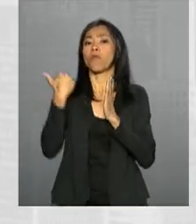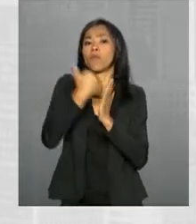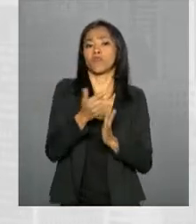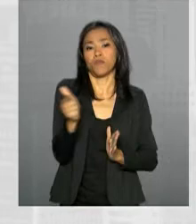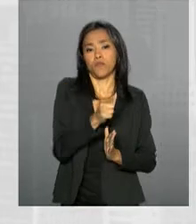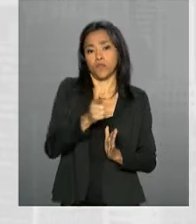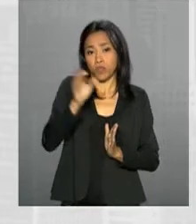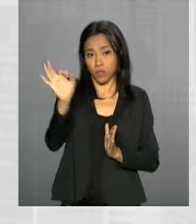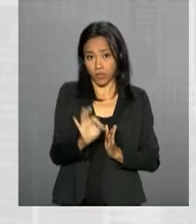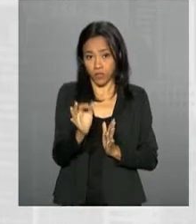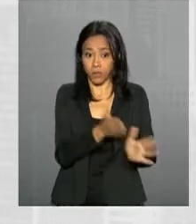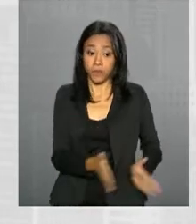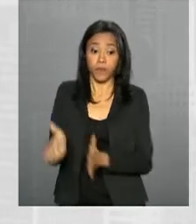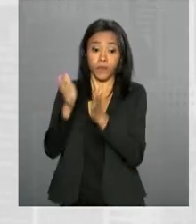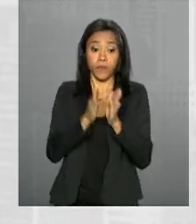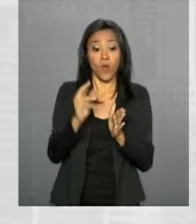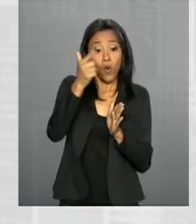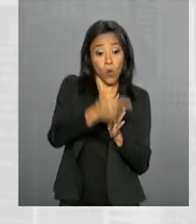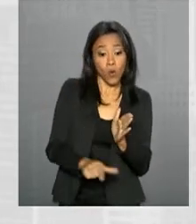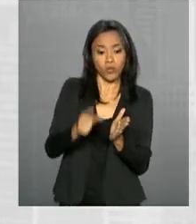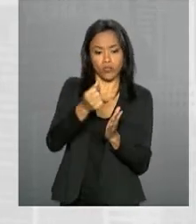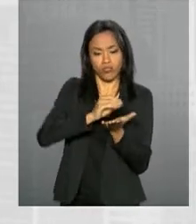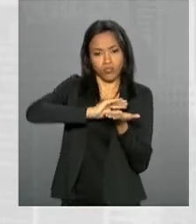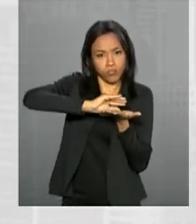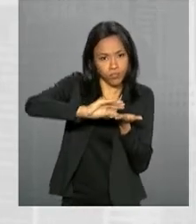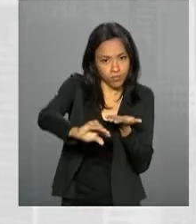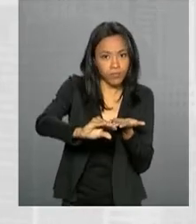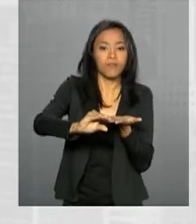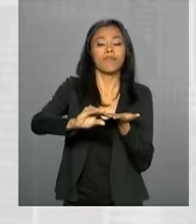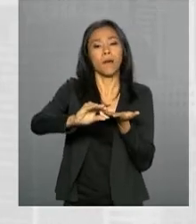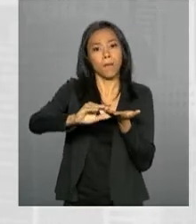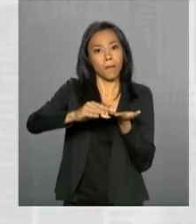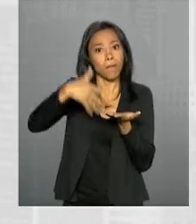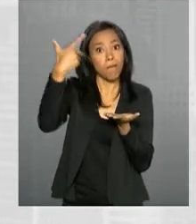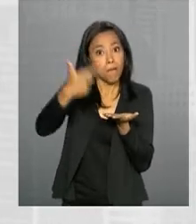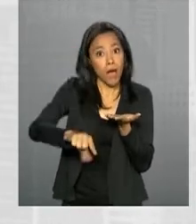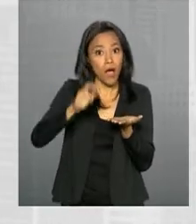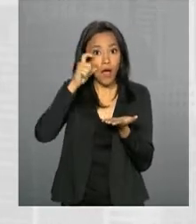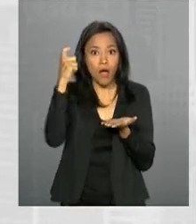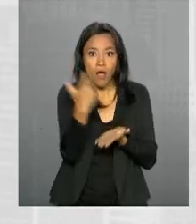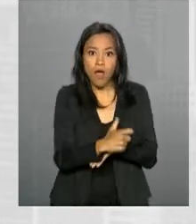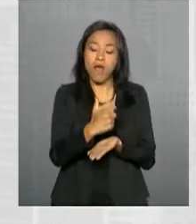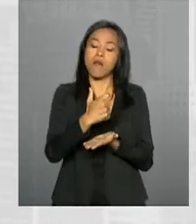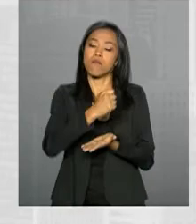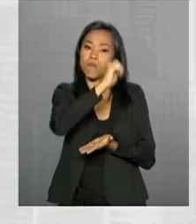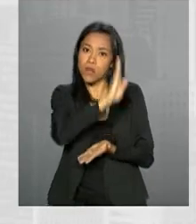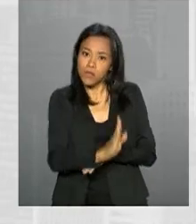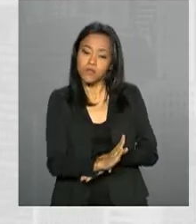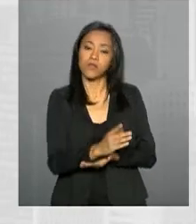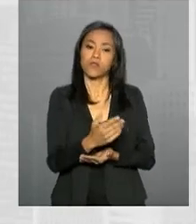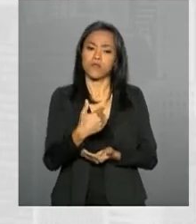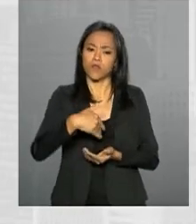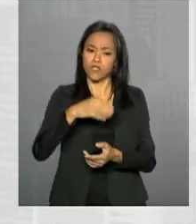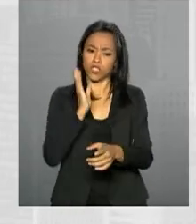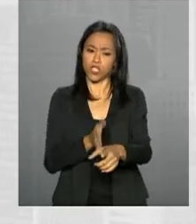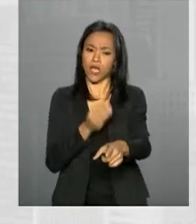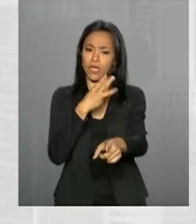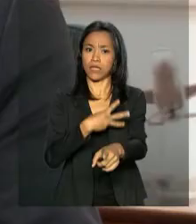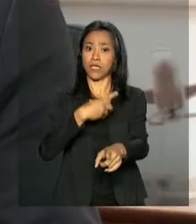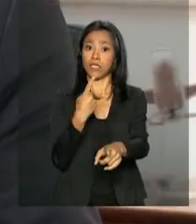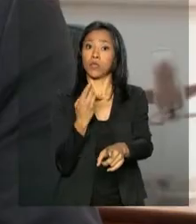externos chilenos no mundo estão em território brasileiro já são mais de 31 bilhões de